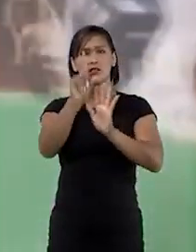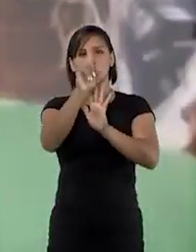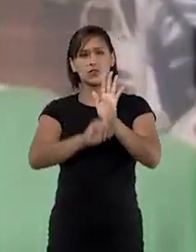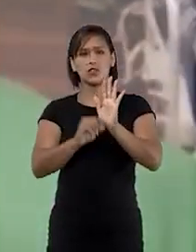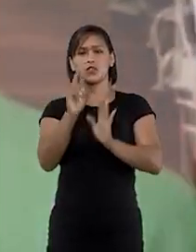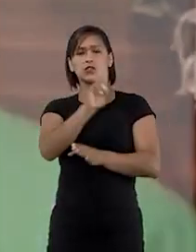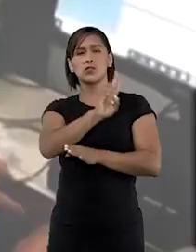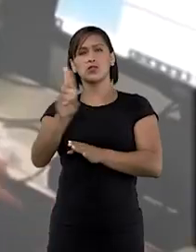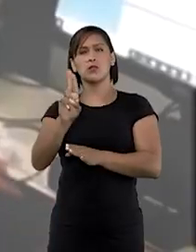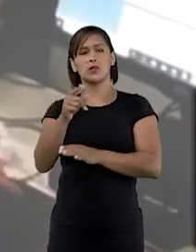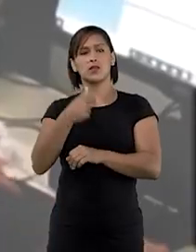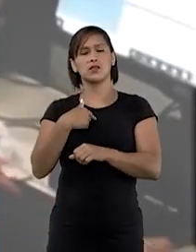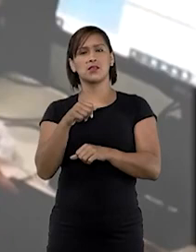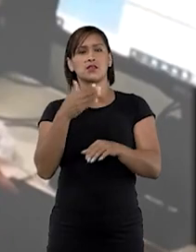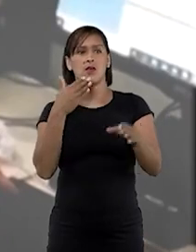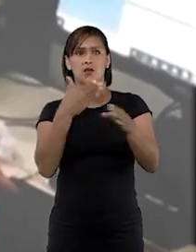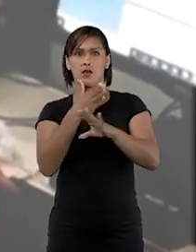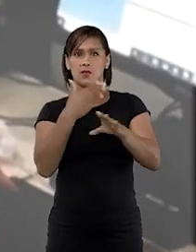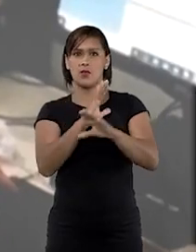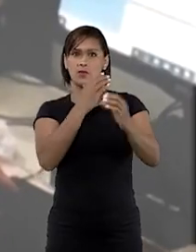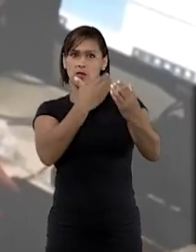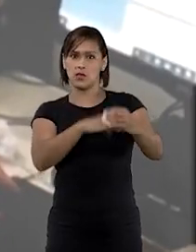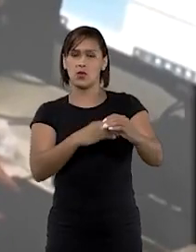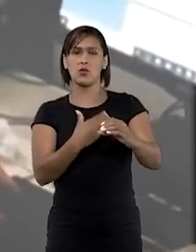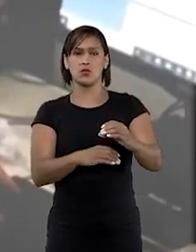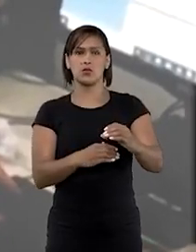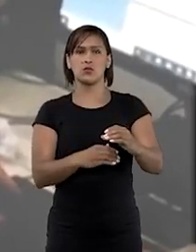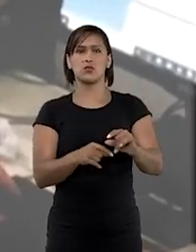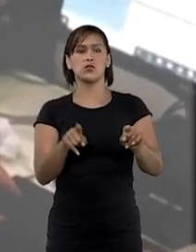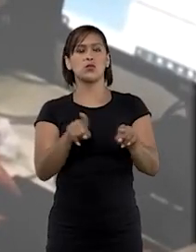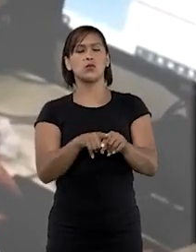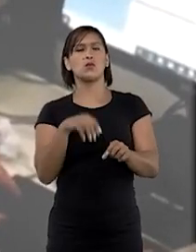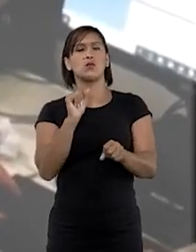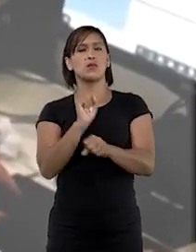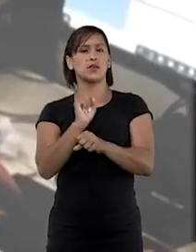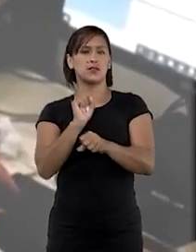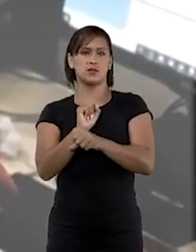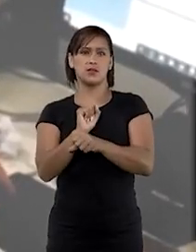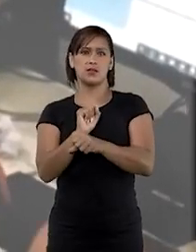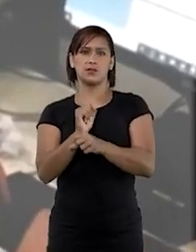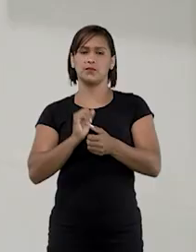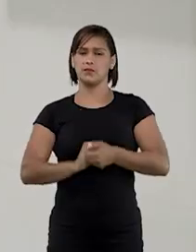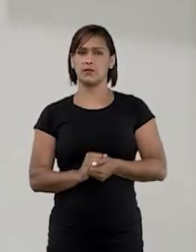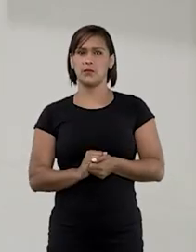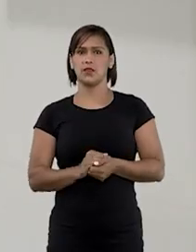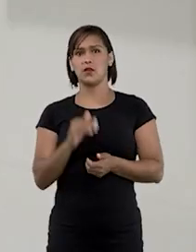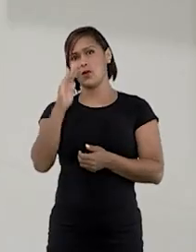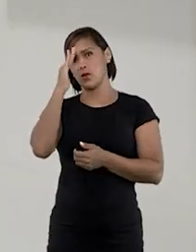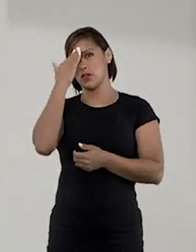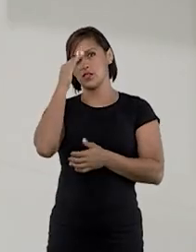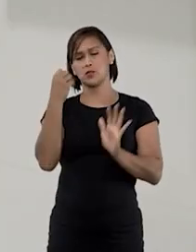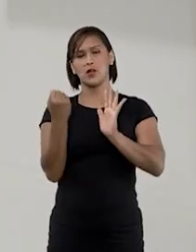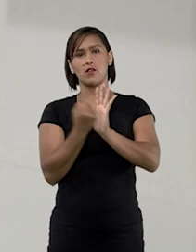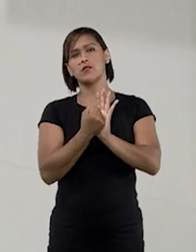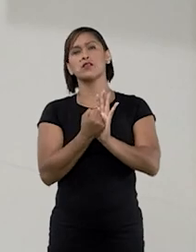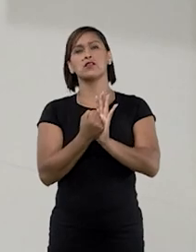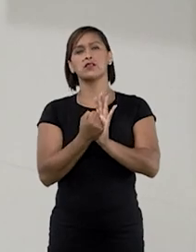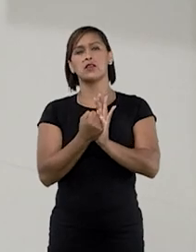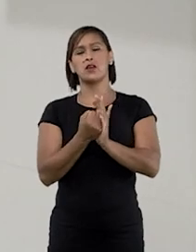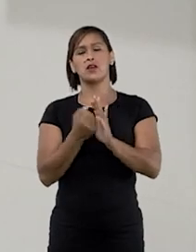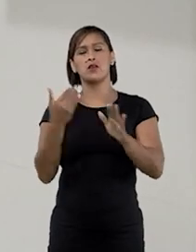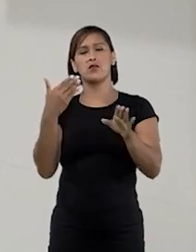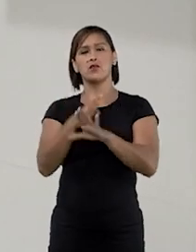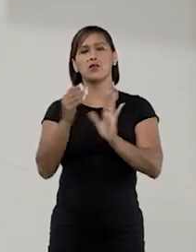gera direito de nomeação aos candidatos aprovados em concurso público para cadastro de reserva o entendimento foi